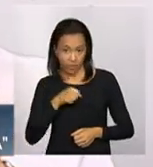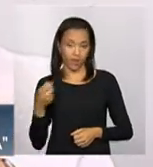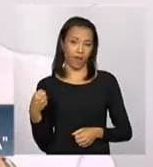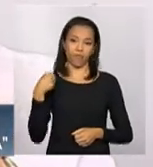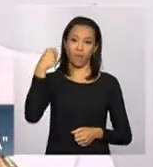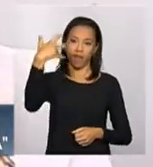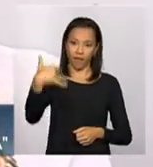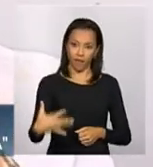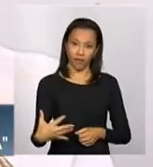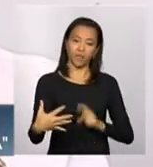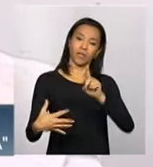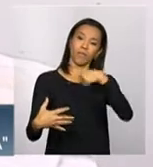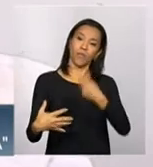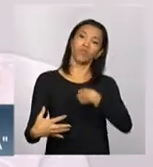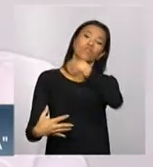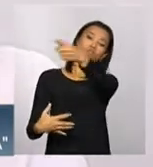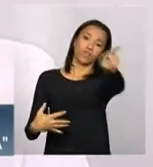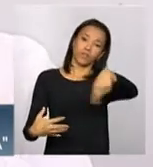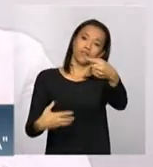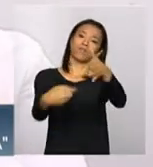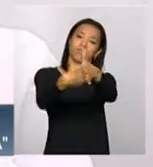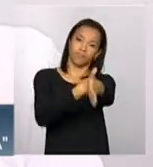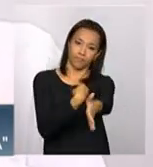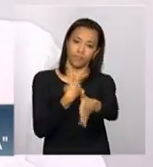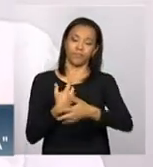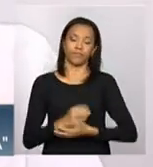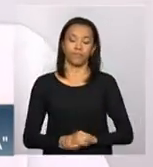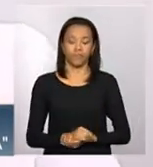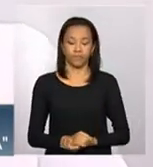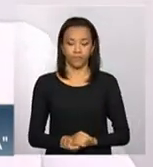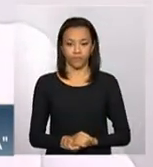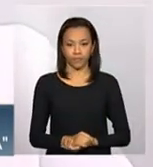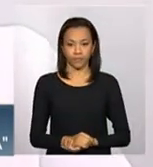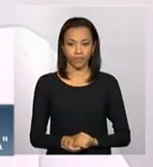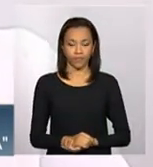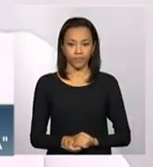a palavra será retornada para os jornalistas e